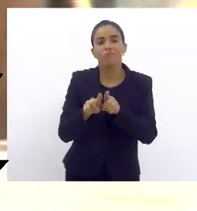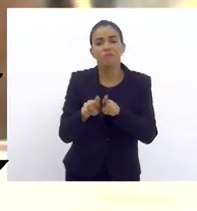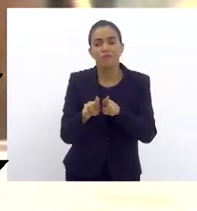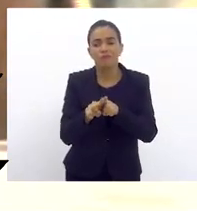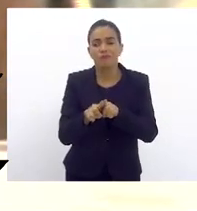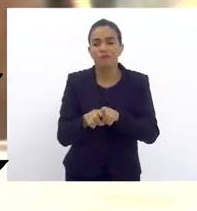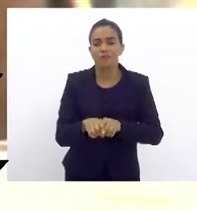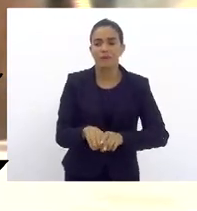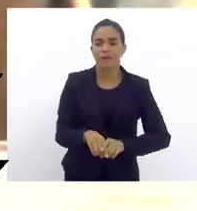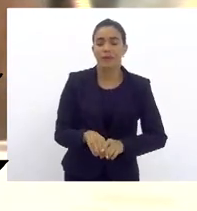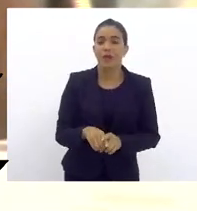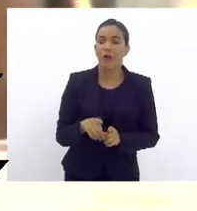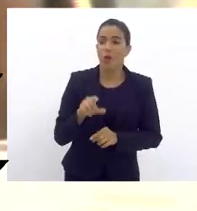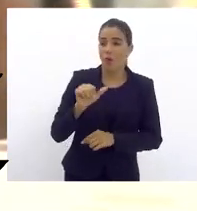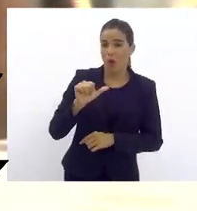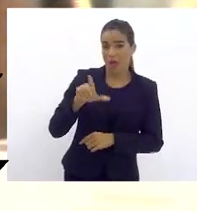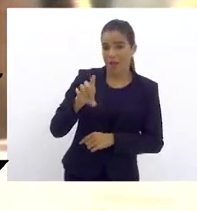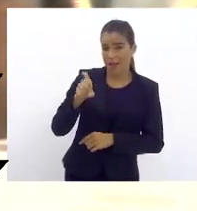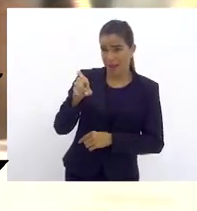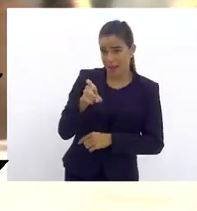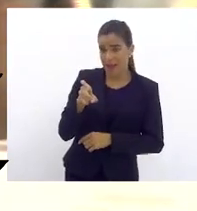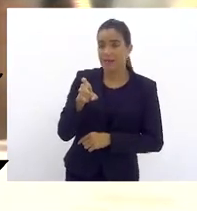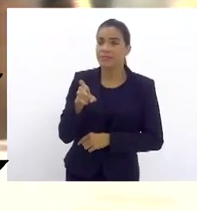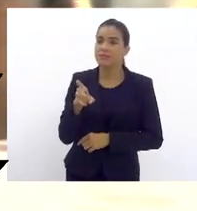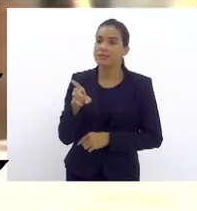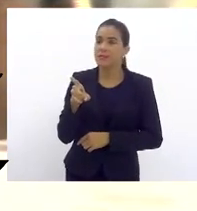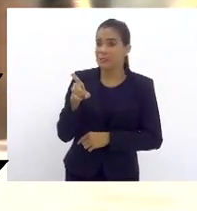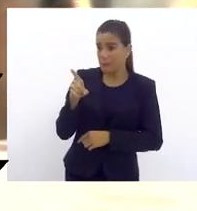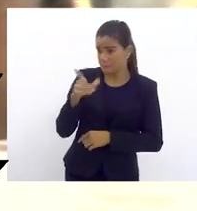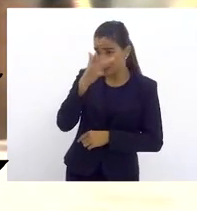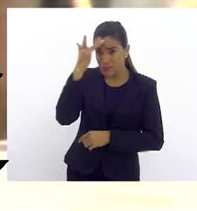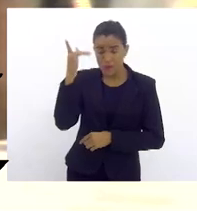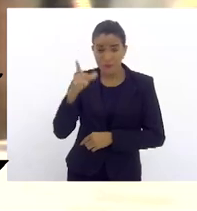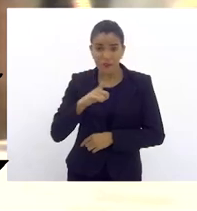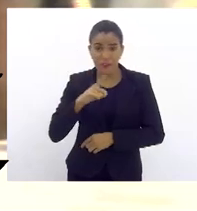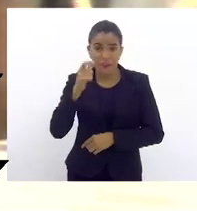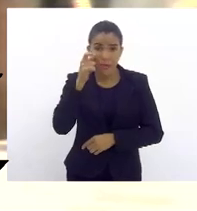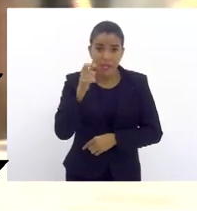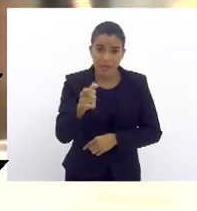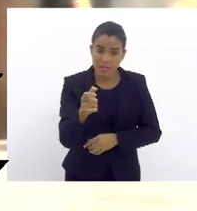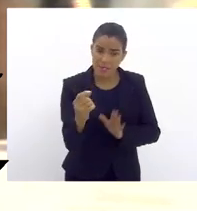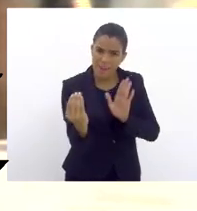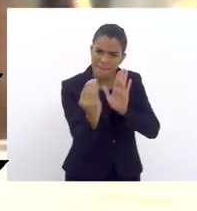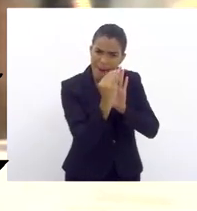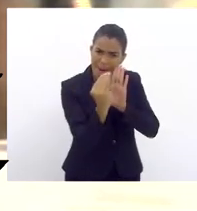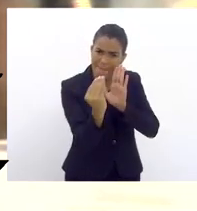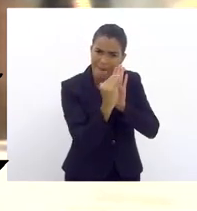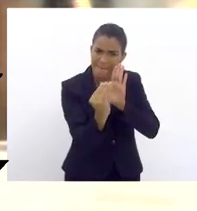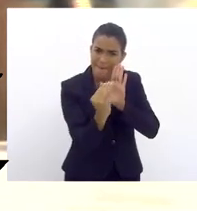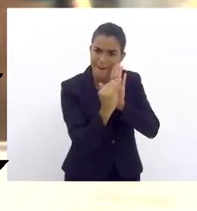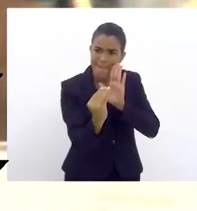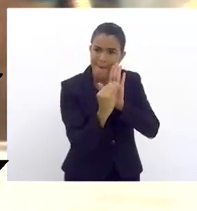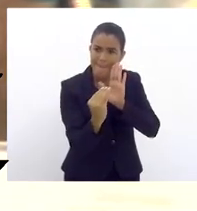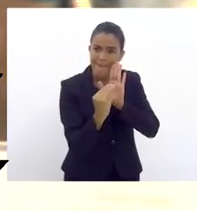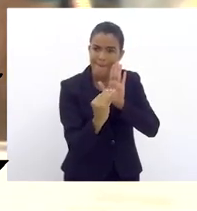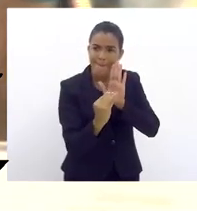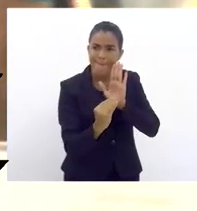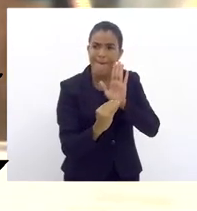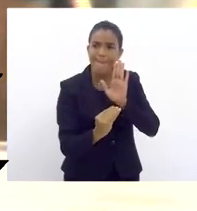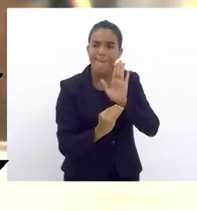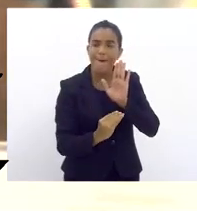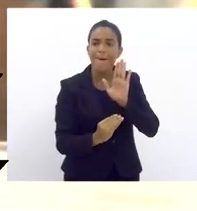Levanta aí Alex que vai estar coletando as pessoas que tiverem interesses e Neide pode até informar melhor aí para as pessoas